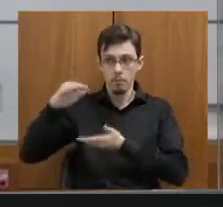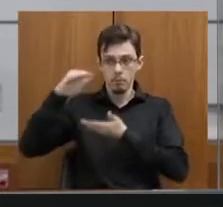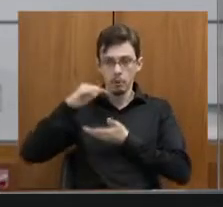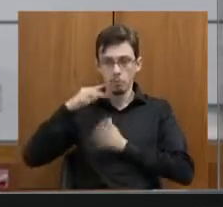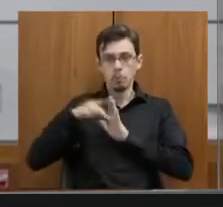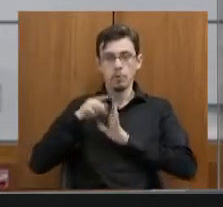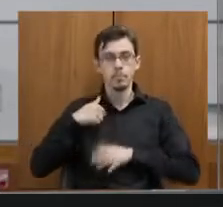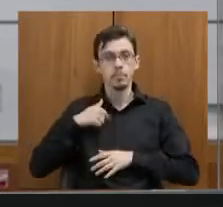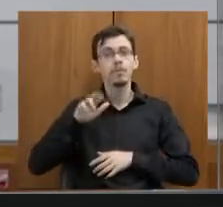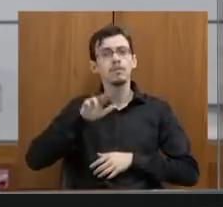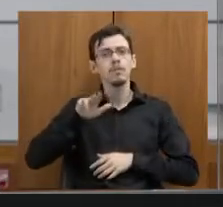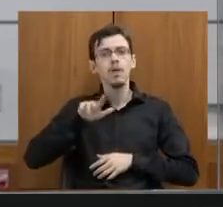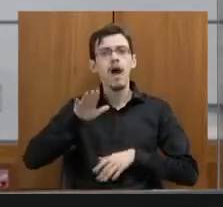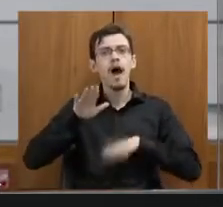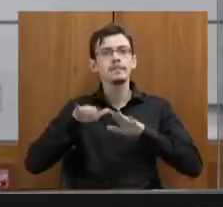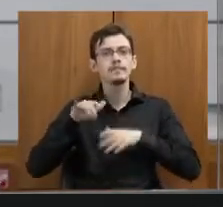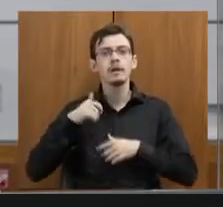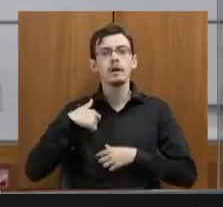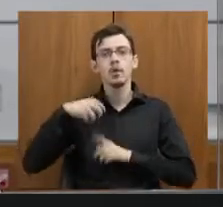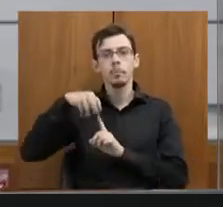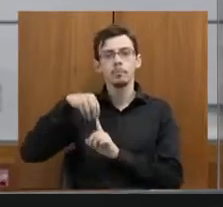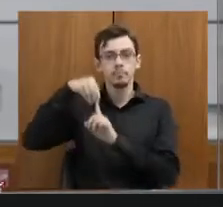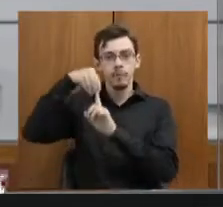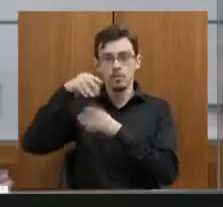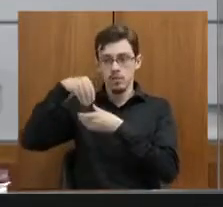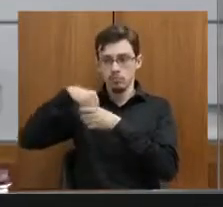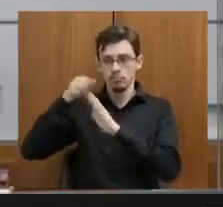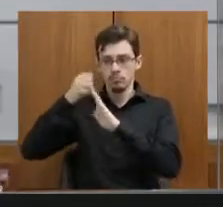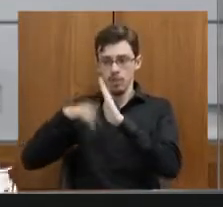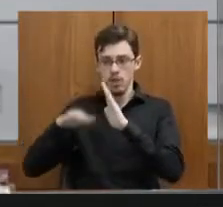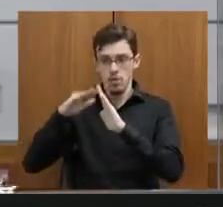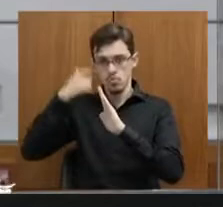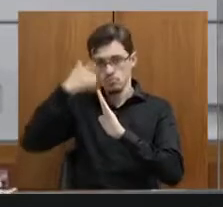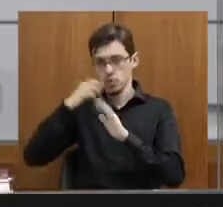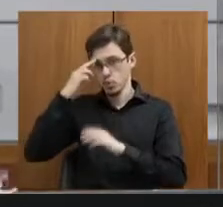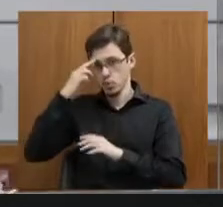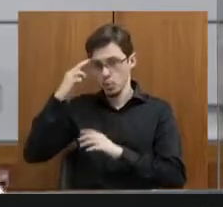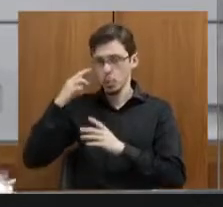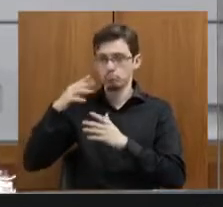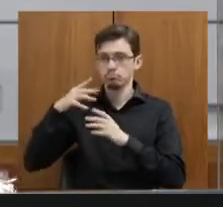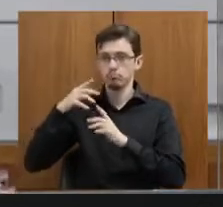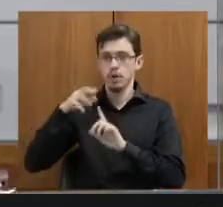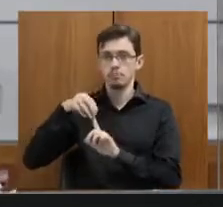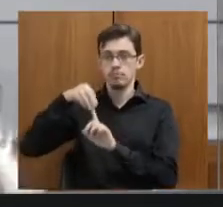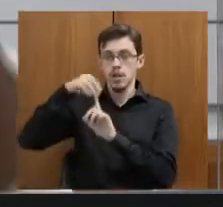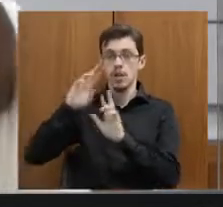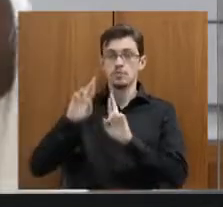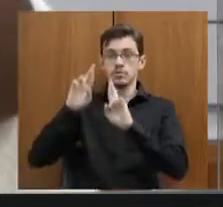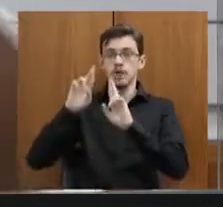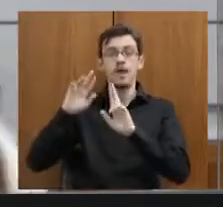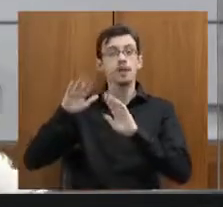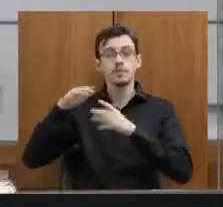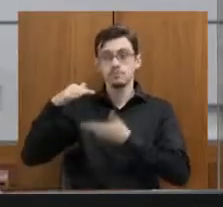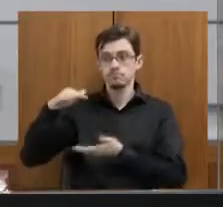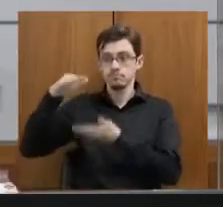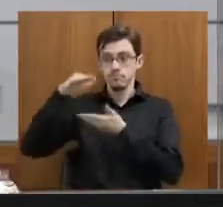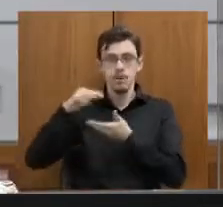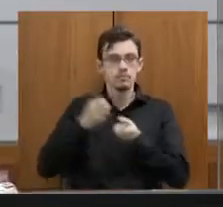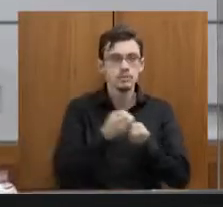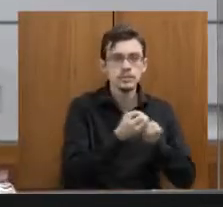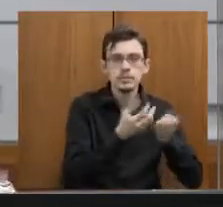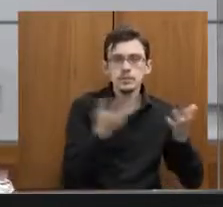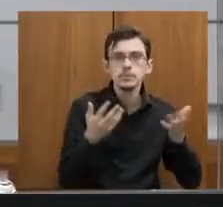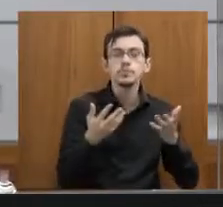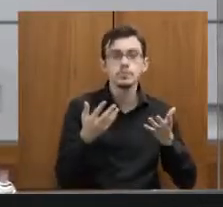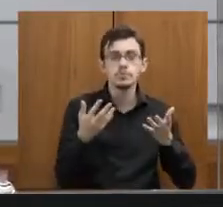o tradicional daquele espaço não a cesta básica para todas todas aquele espaço com seus filhos com toda a